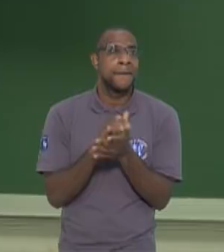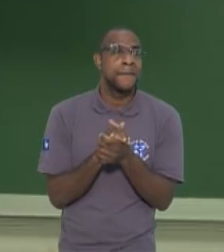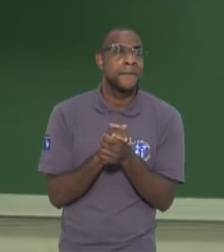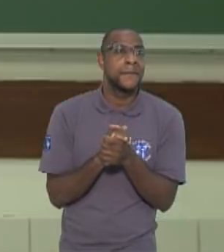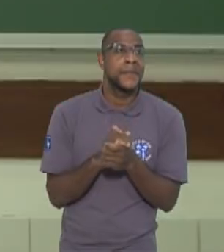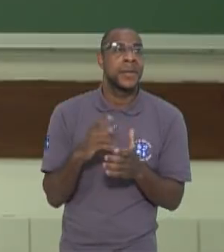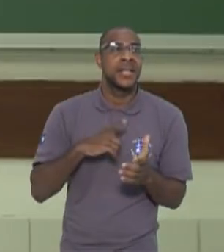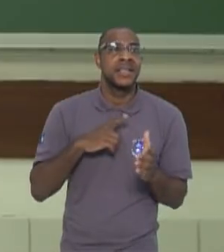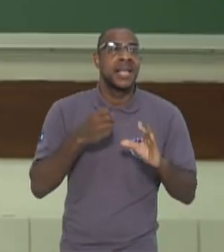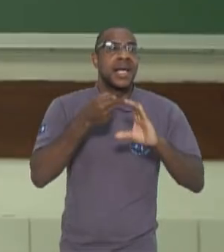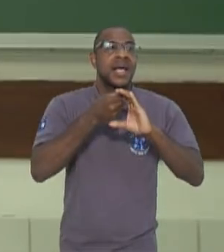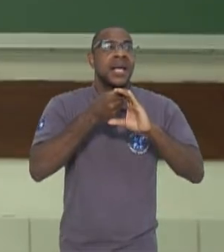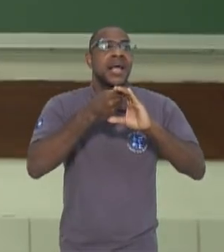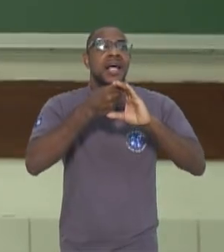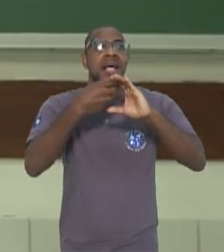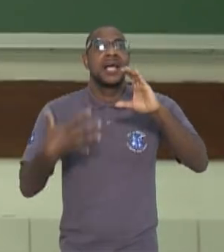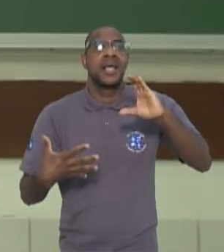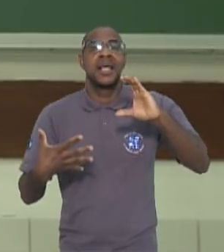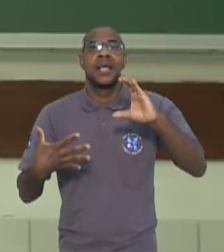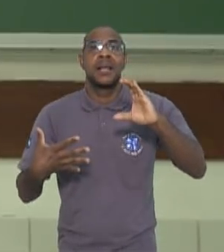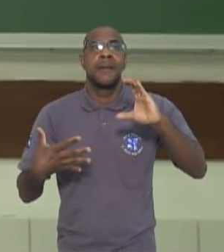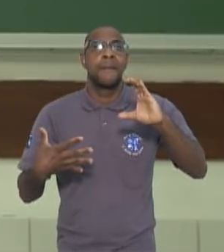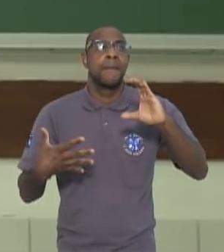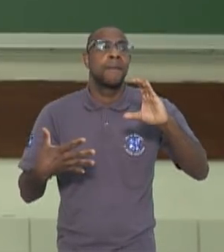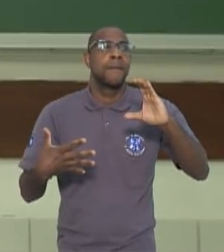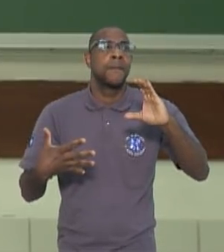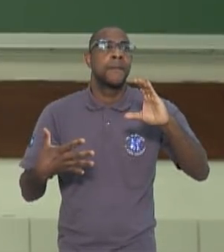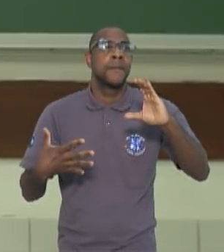ela tem essa característica de